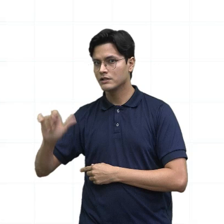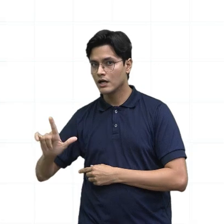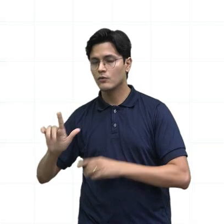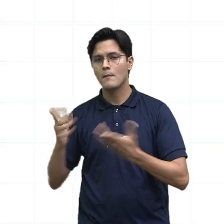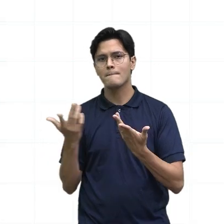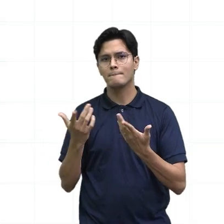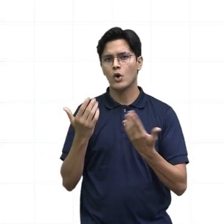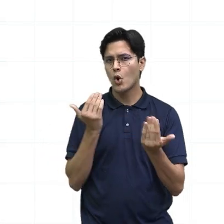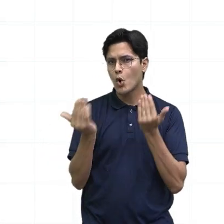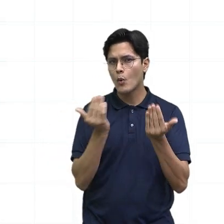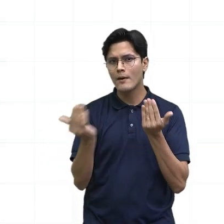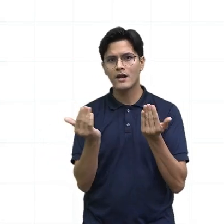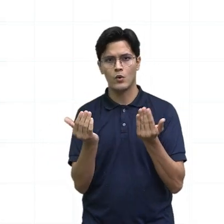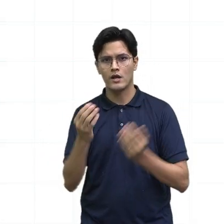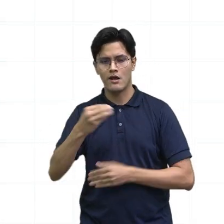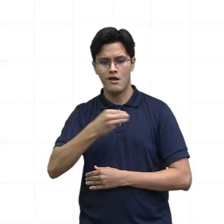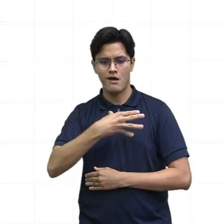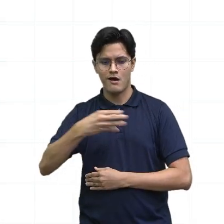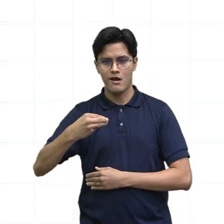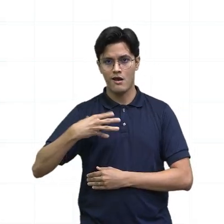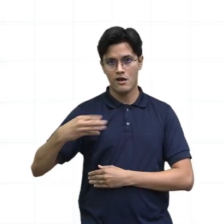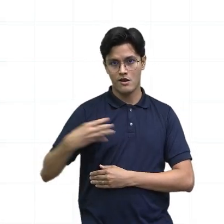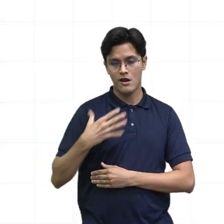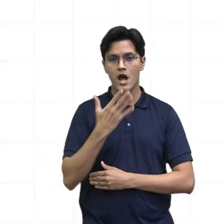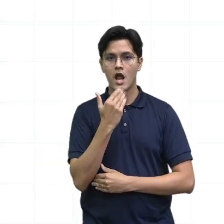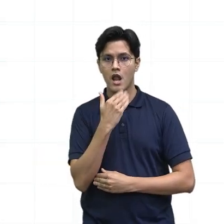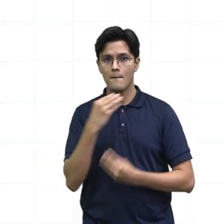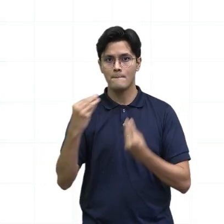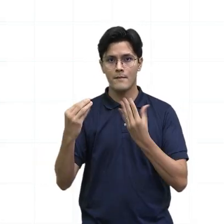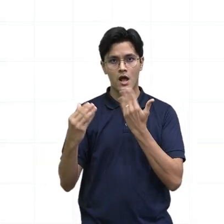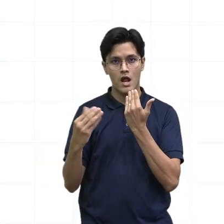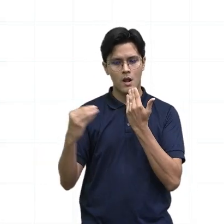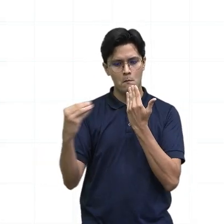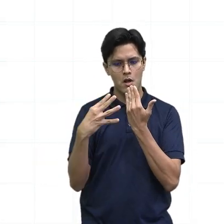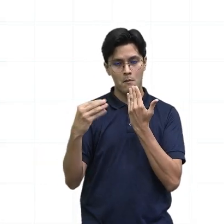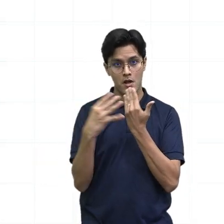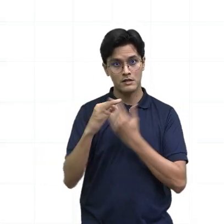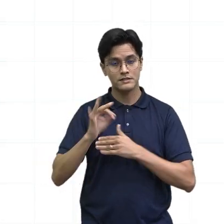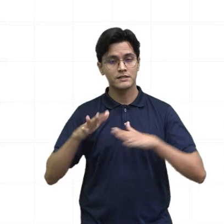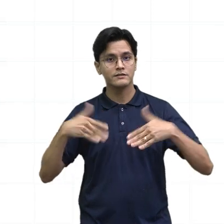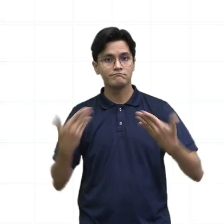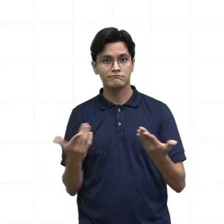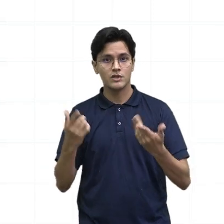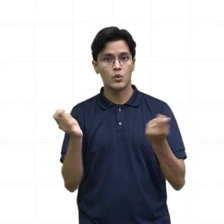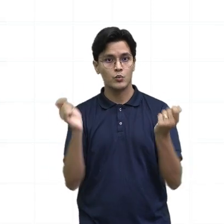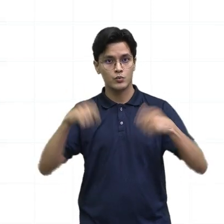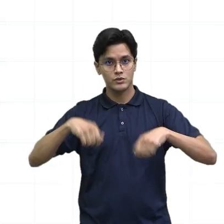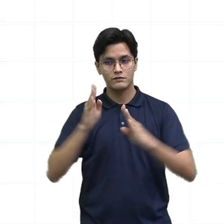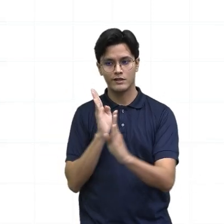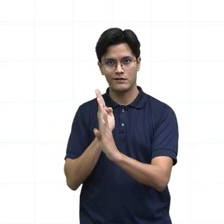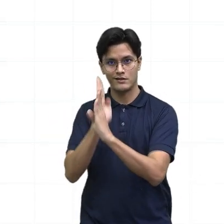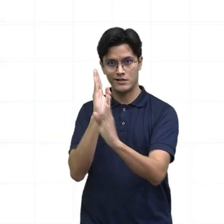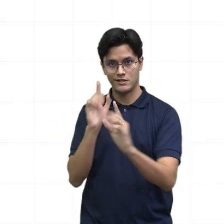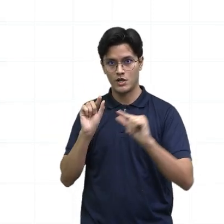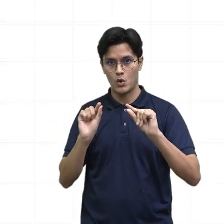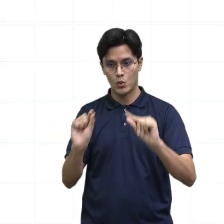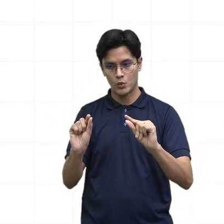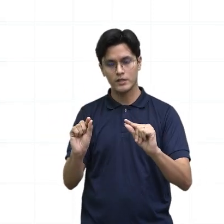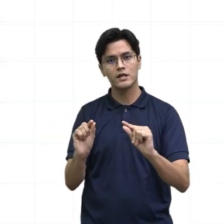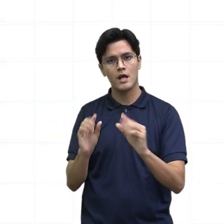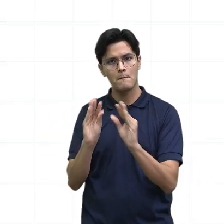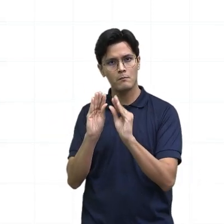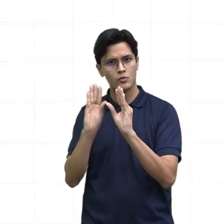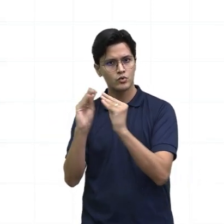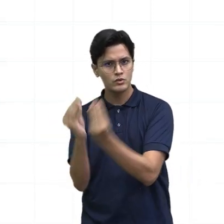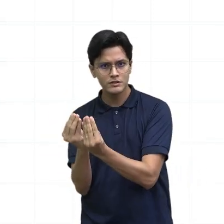serão comercializados. Com isso, eles conseguiram detectar, por exemplo, as substâncias, né, que não deveriam estar presentes